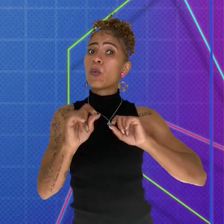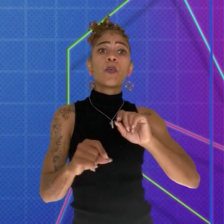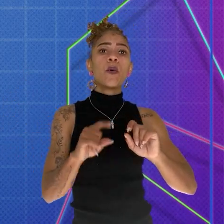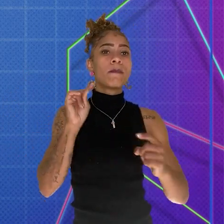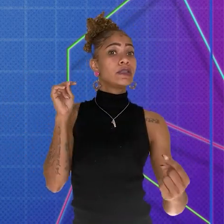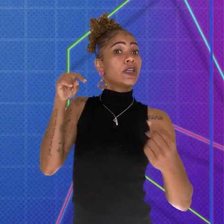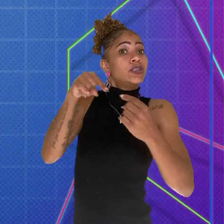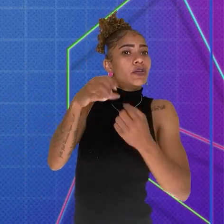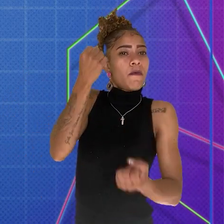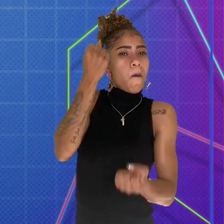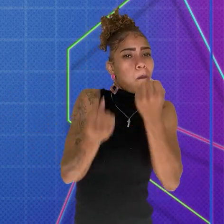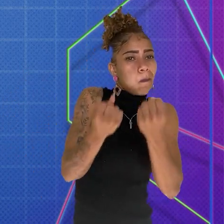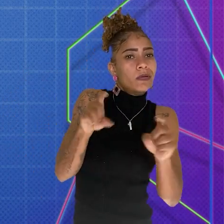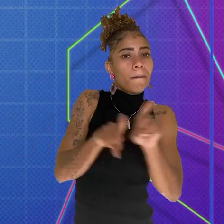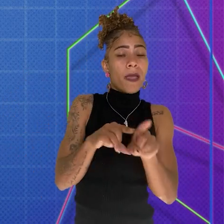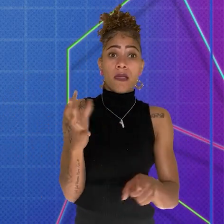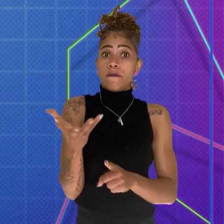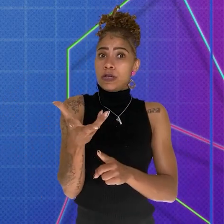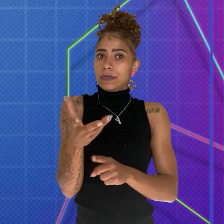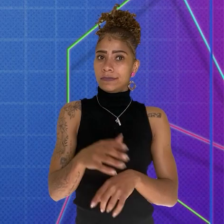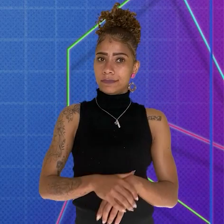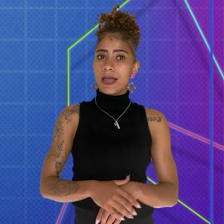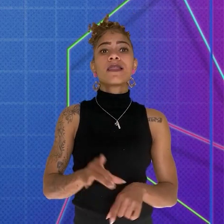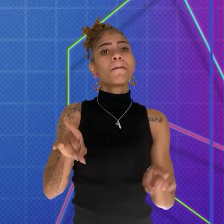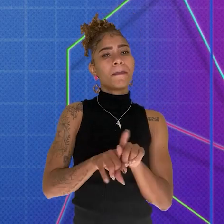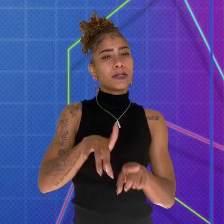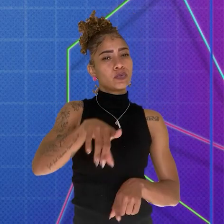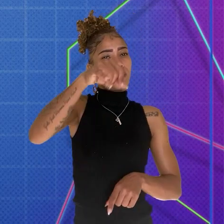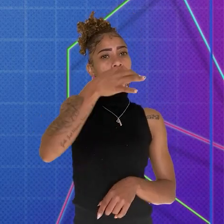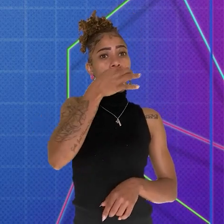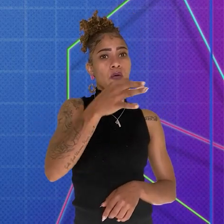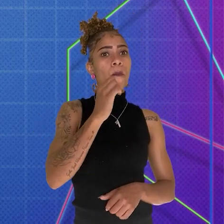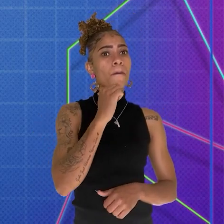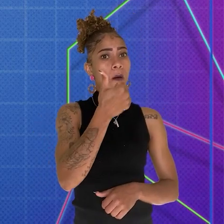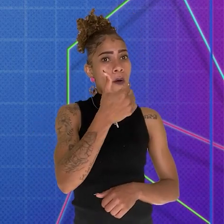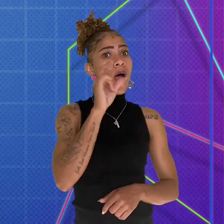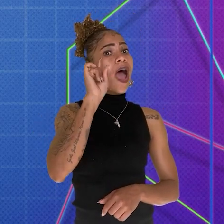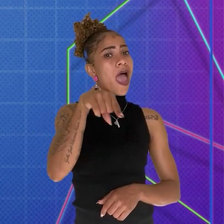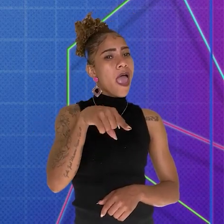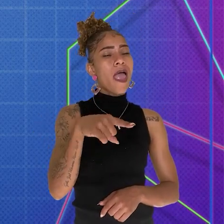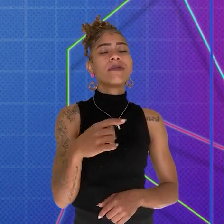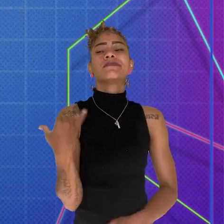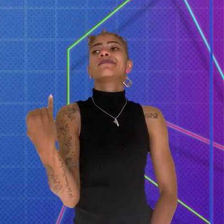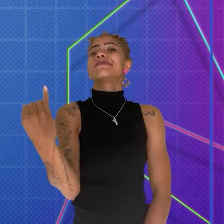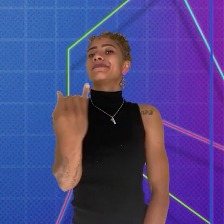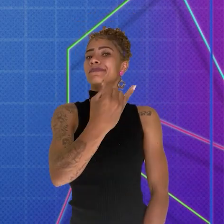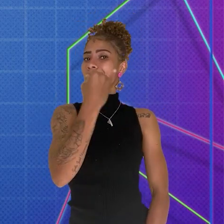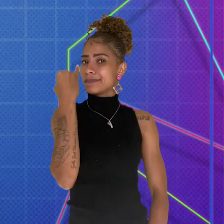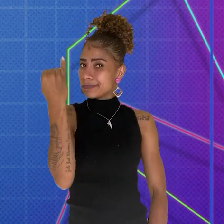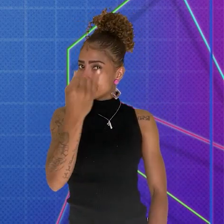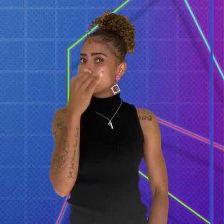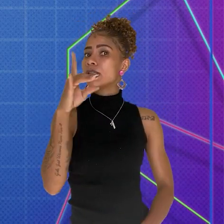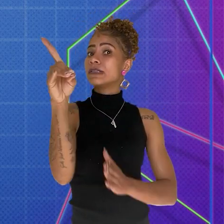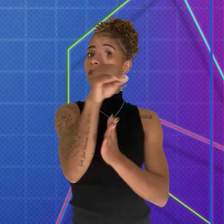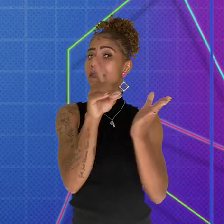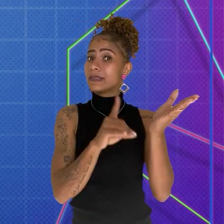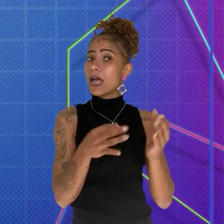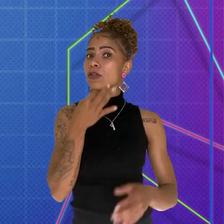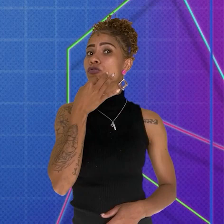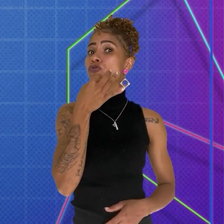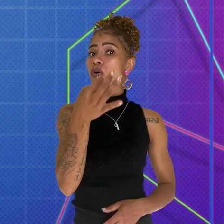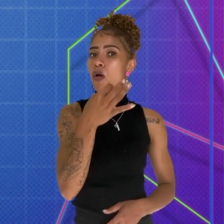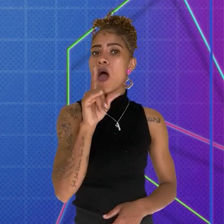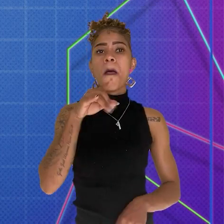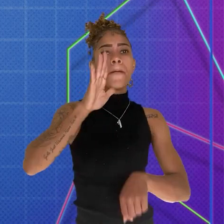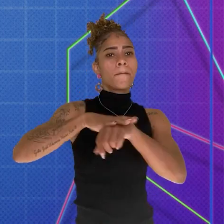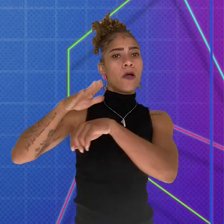de sua massa, densidade e velocidade. Escolher o som correto é outra etapa crucial no processo de design sonoro